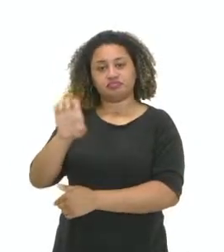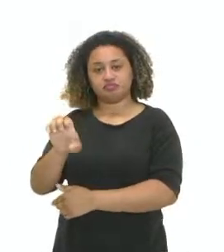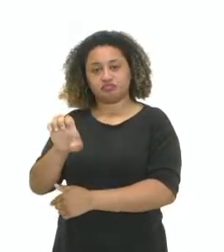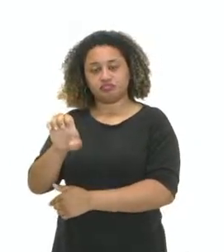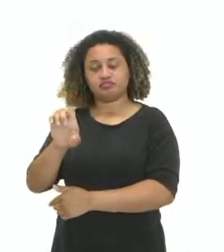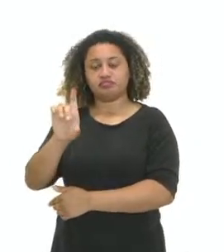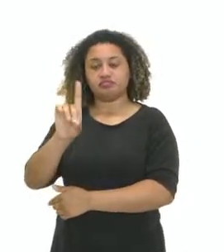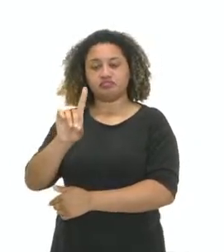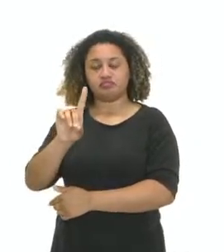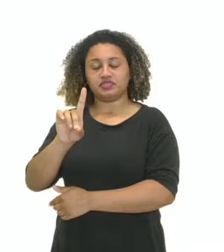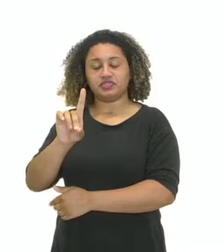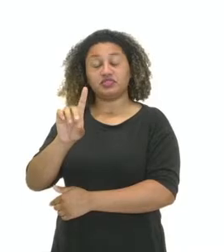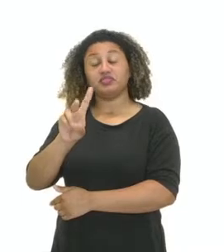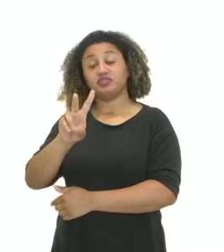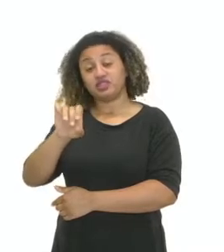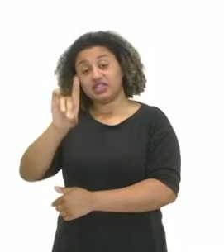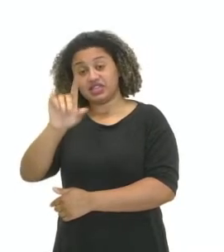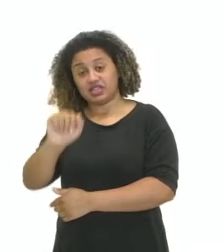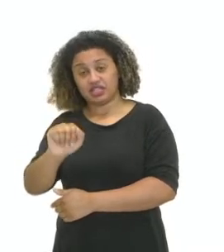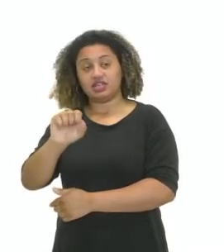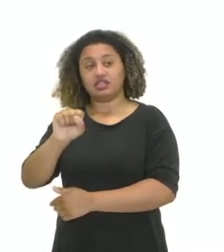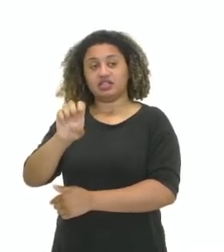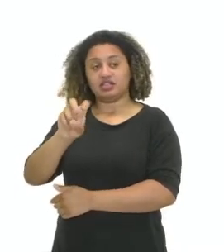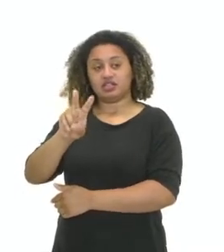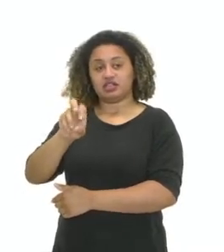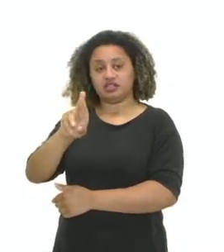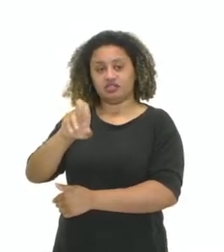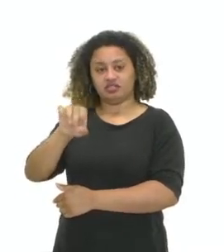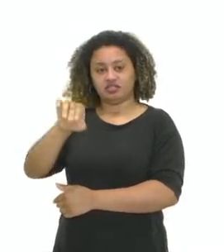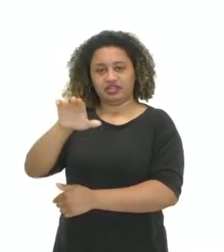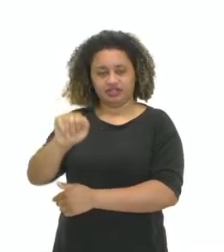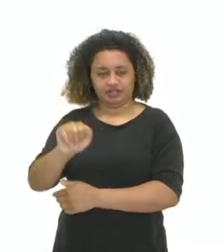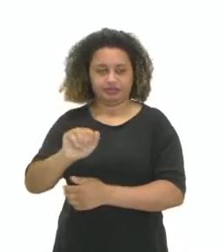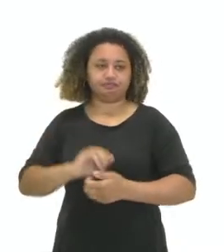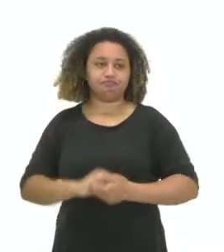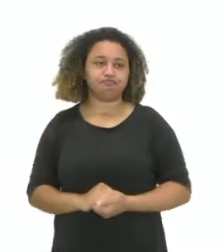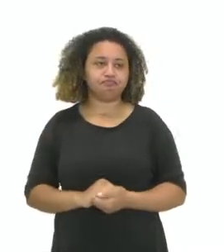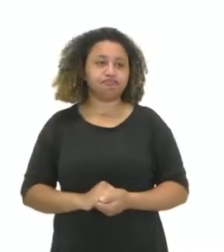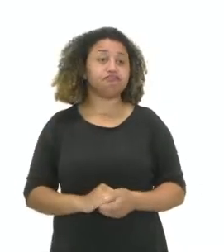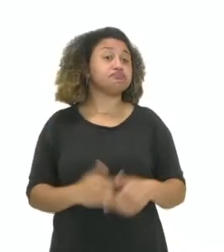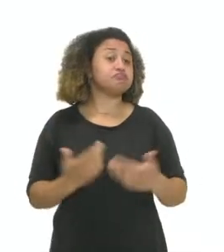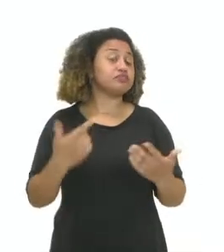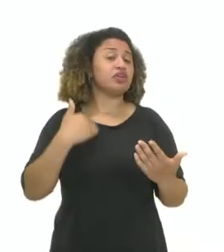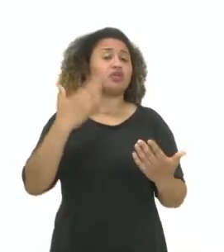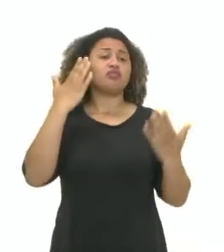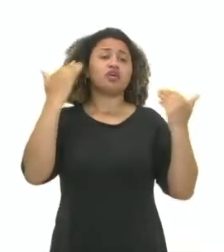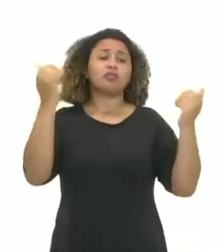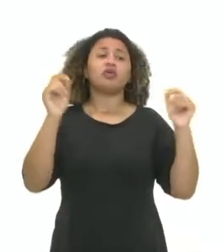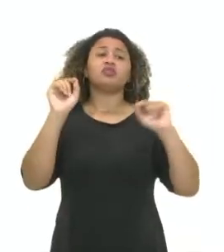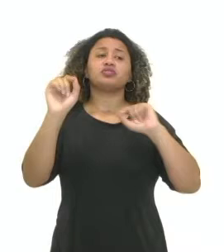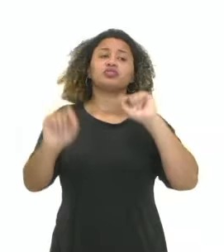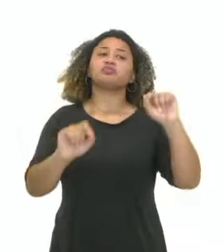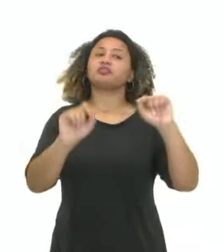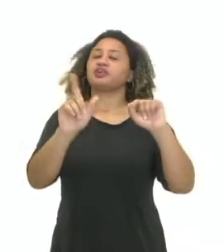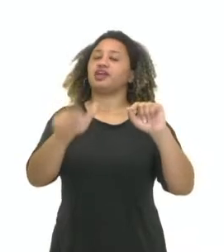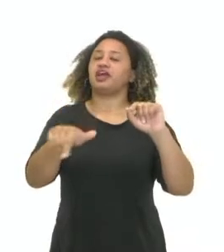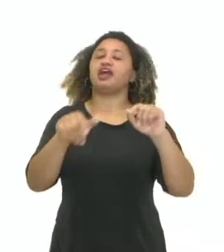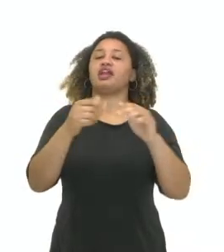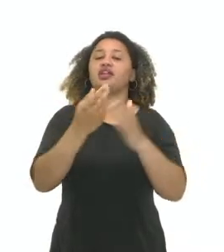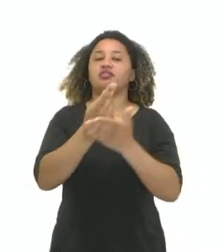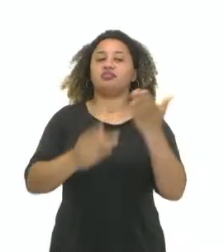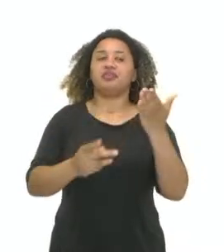Cândido Portinari, intitulada Os Retirantes. João Cabral ficou conhecido como poeta engenheiro. Por